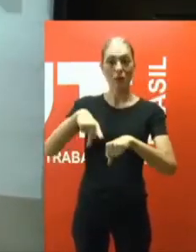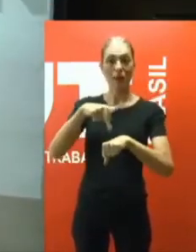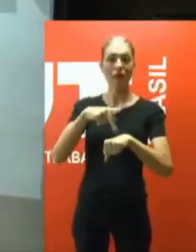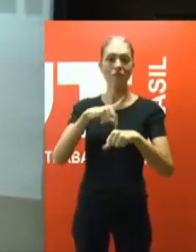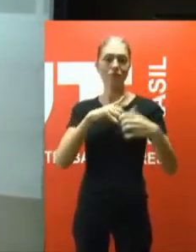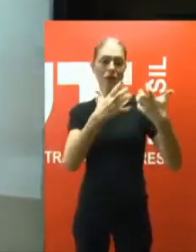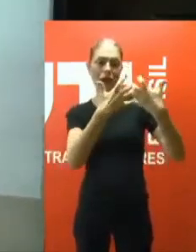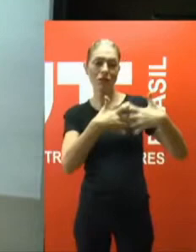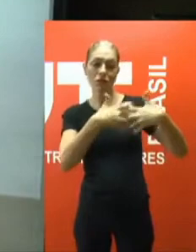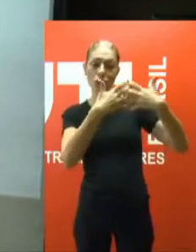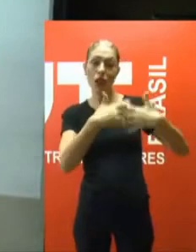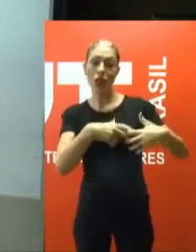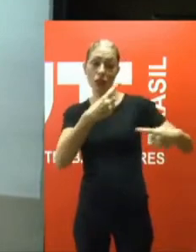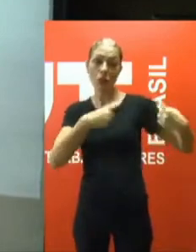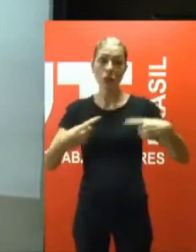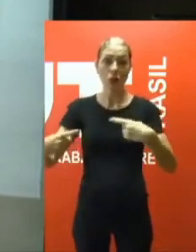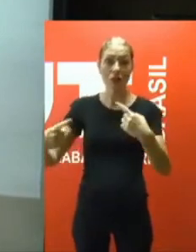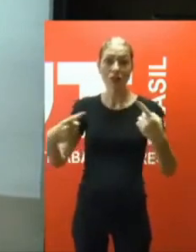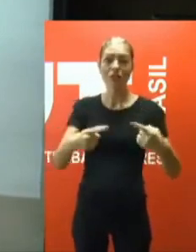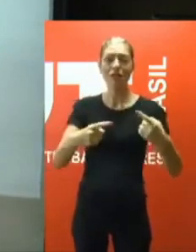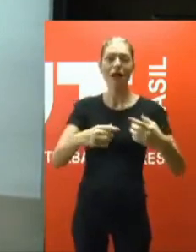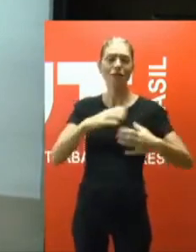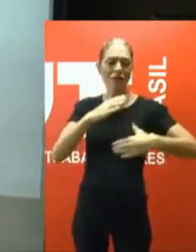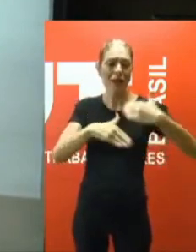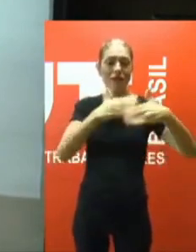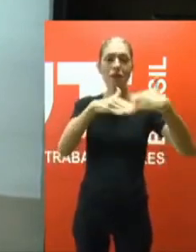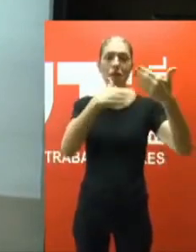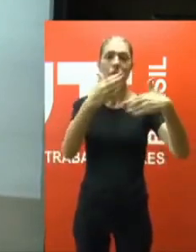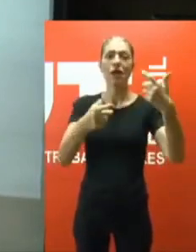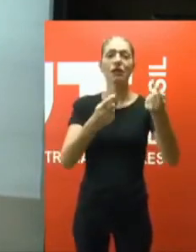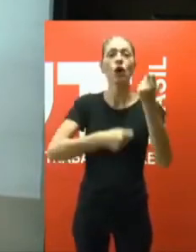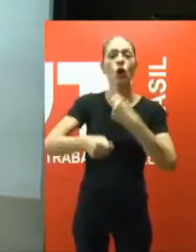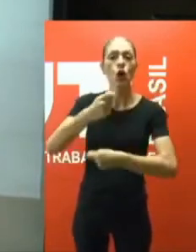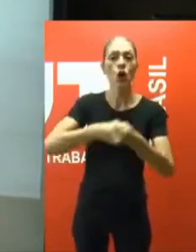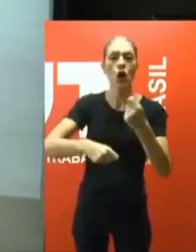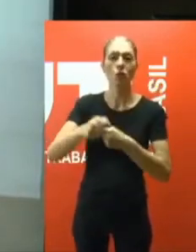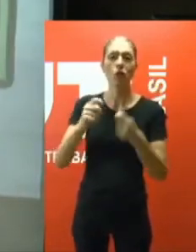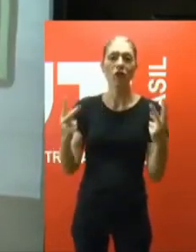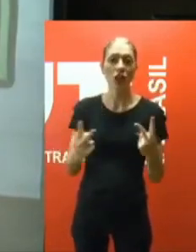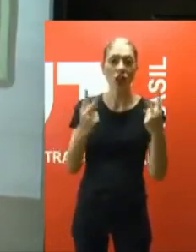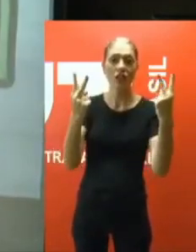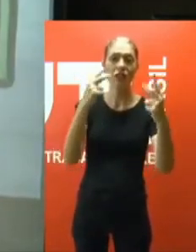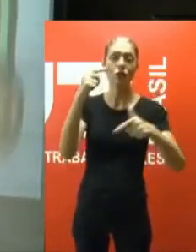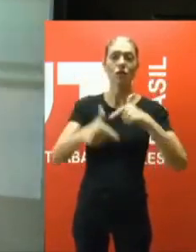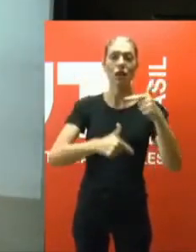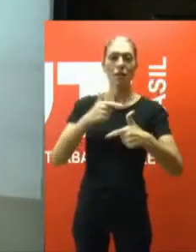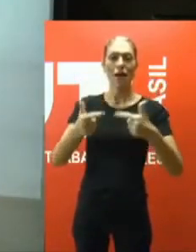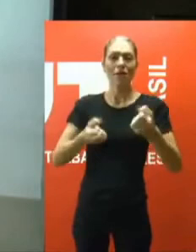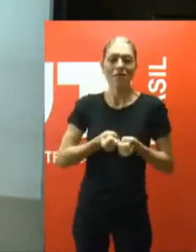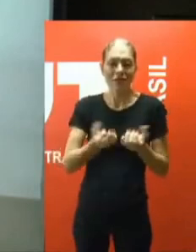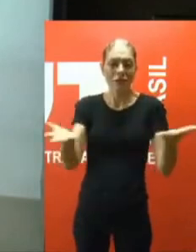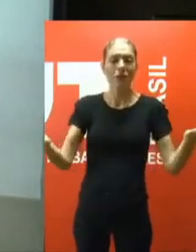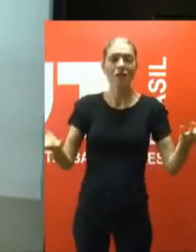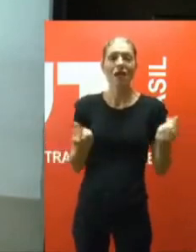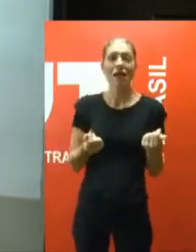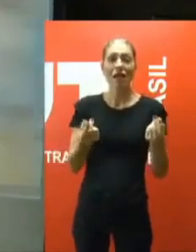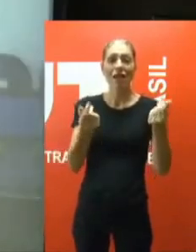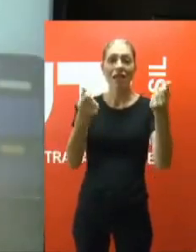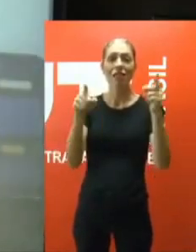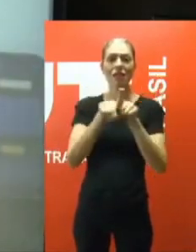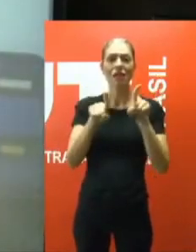articulando políticas de crescimento econômico, valorização do trabalho, distribuição de renda,